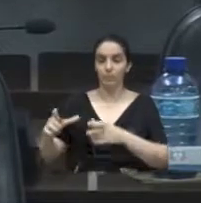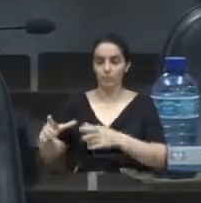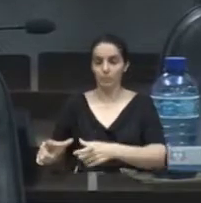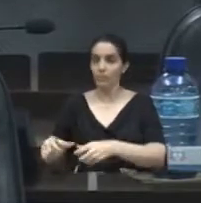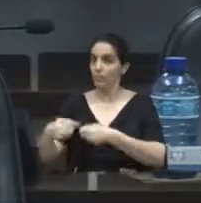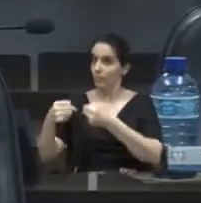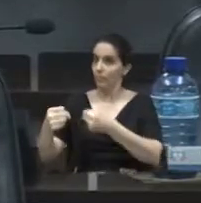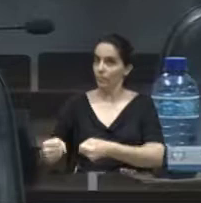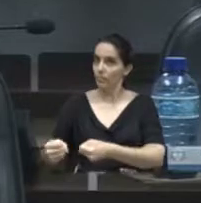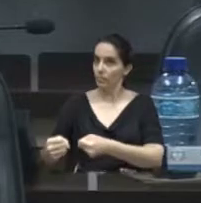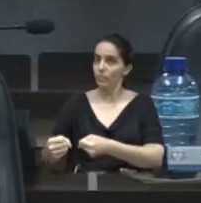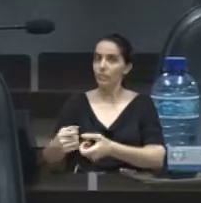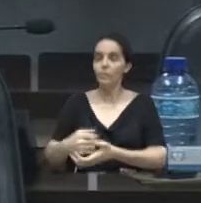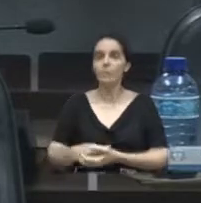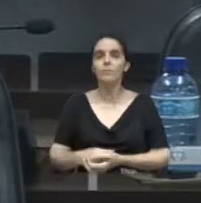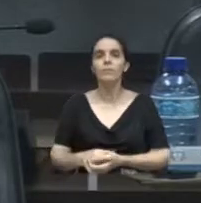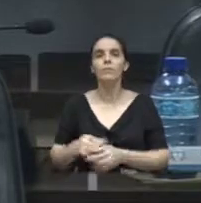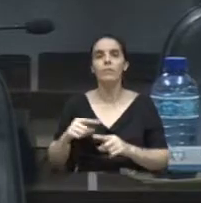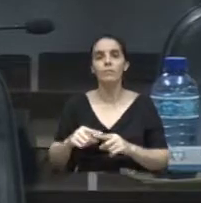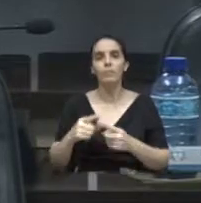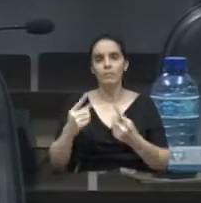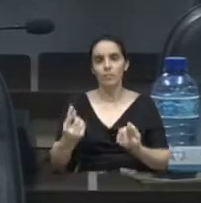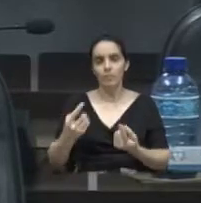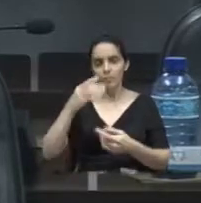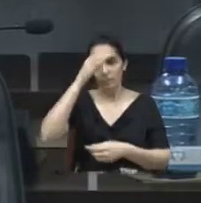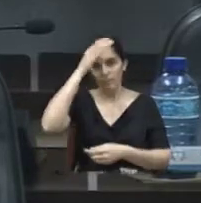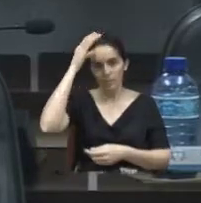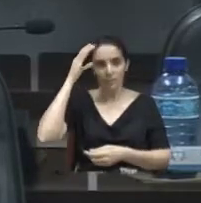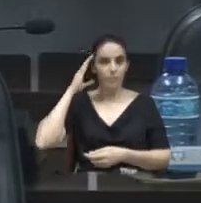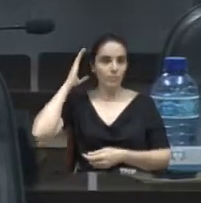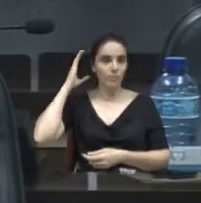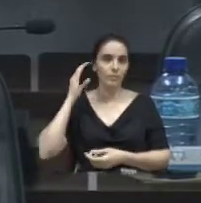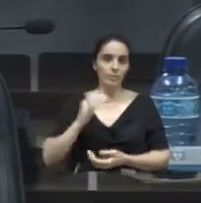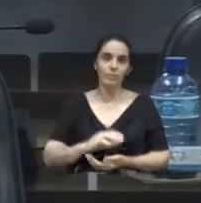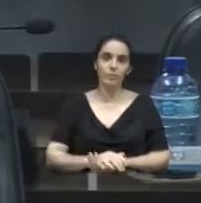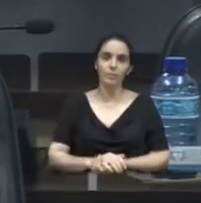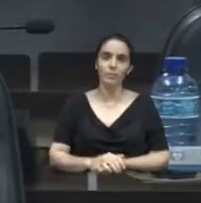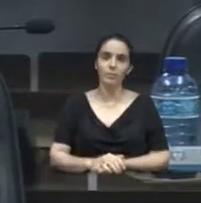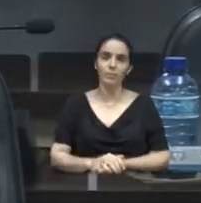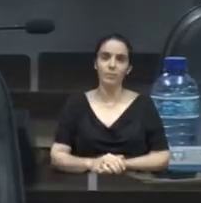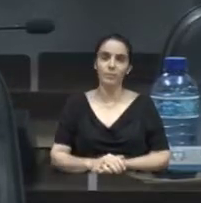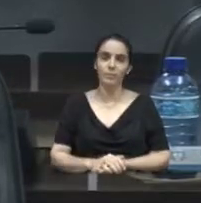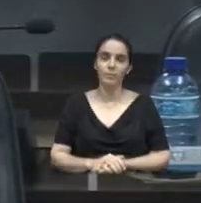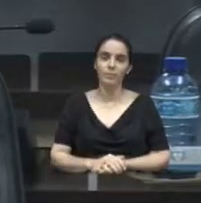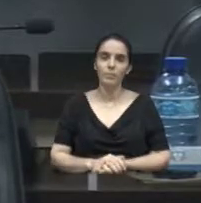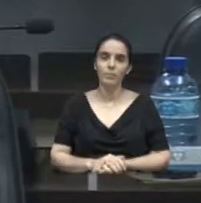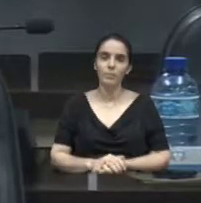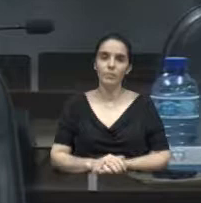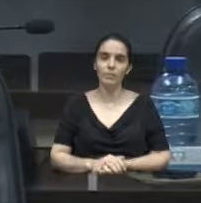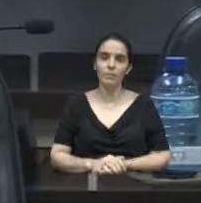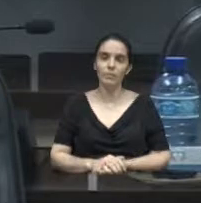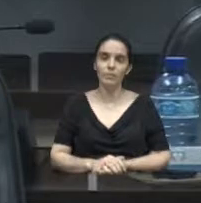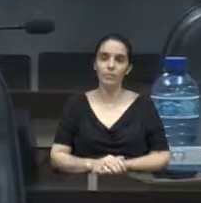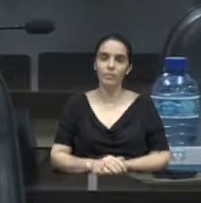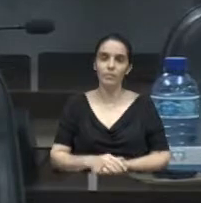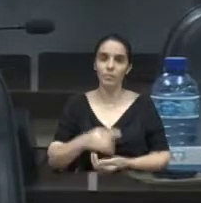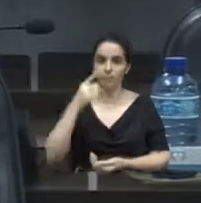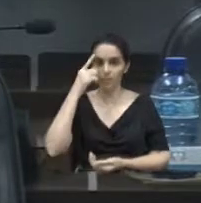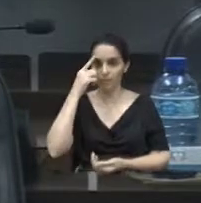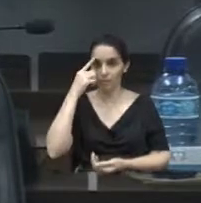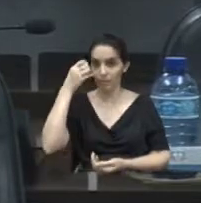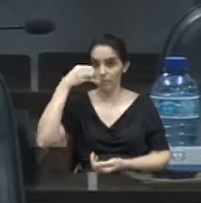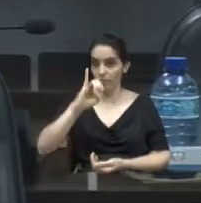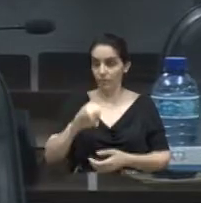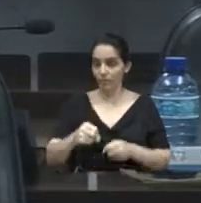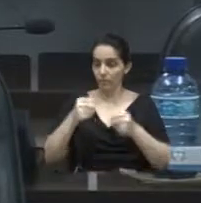realizados por indicação, mas eu fiz questão de debruçar na temática para identificar a possibilidade de virar um